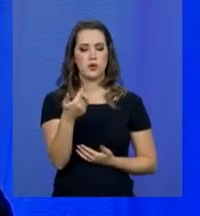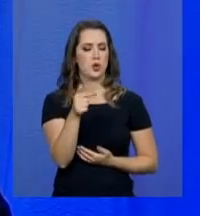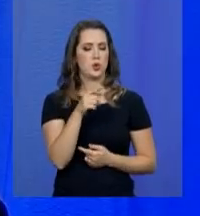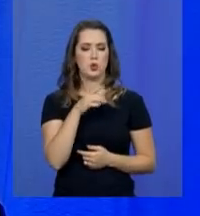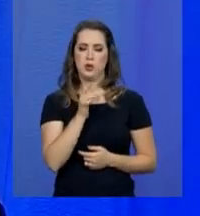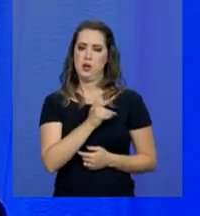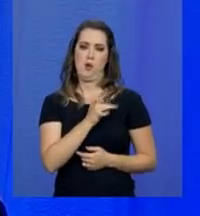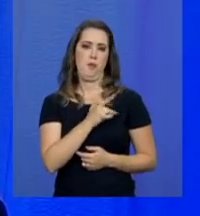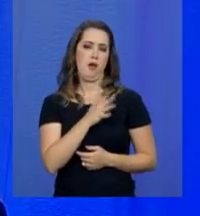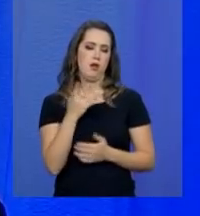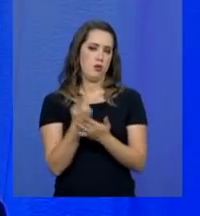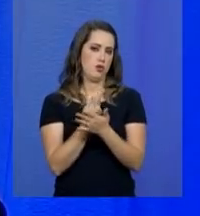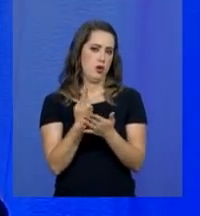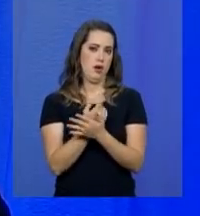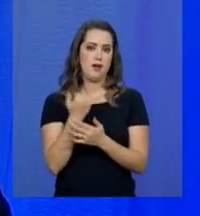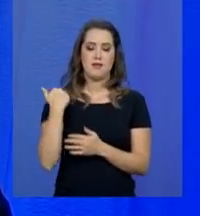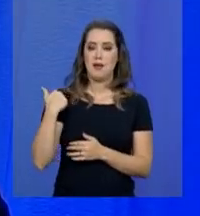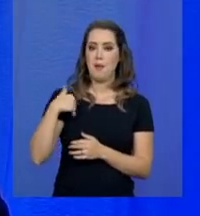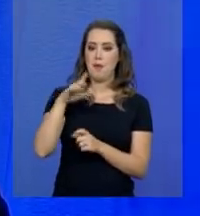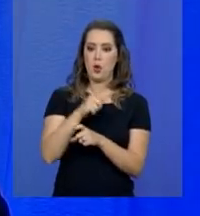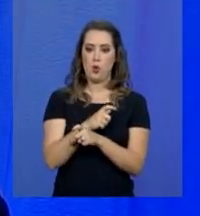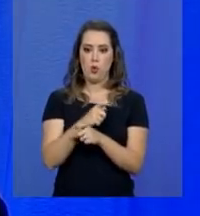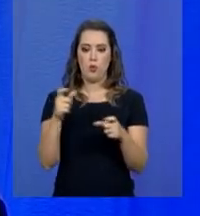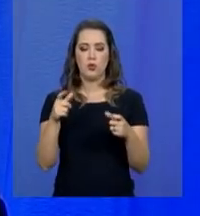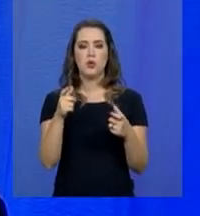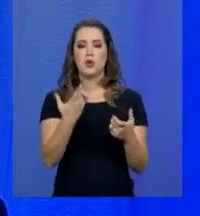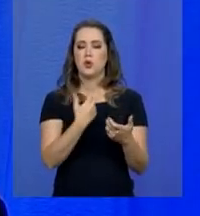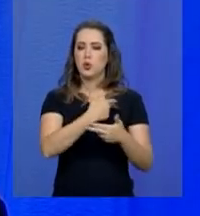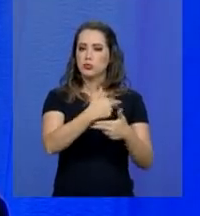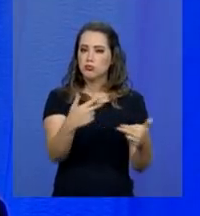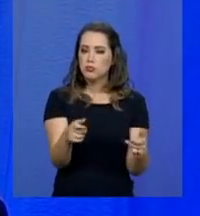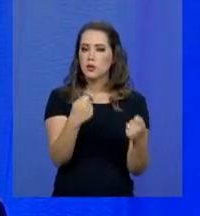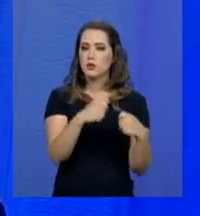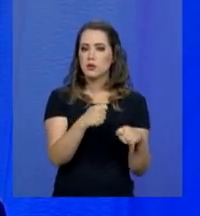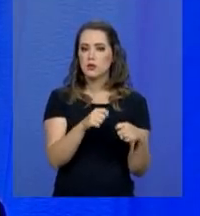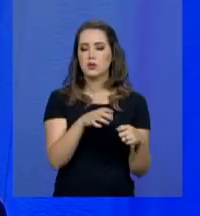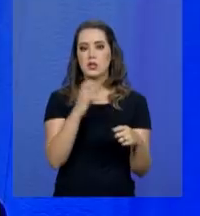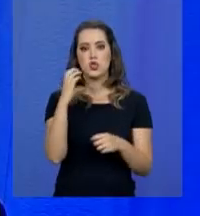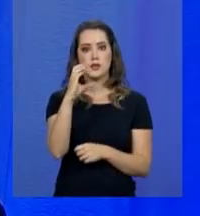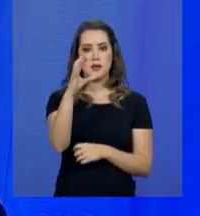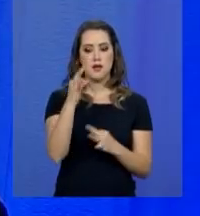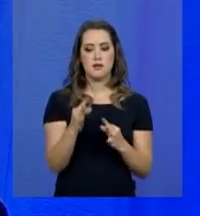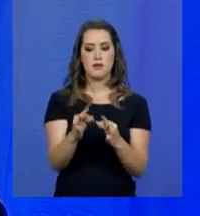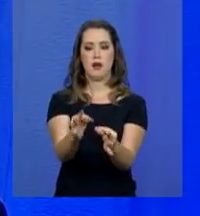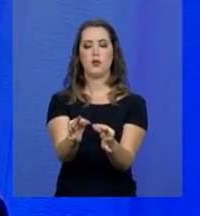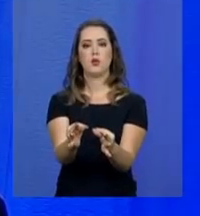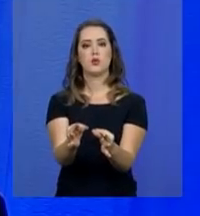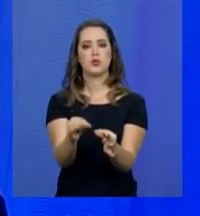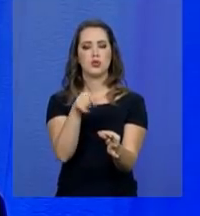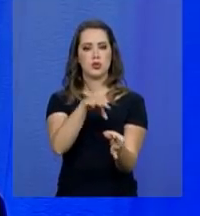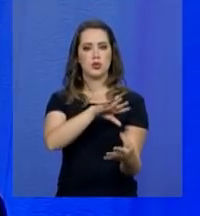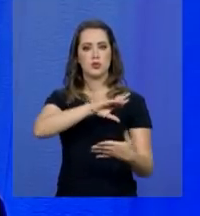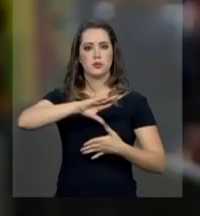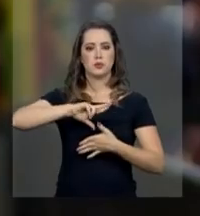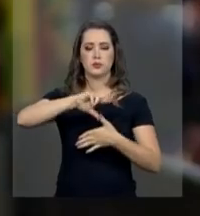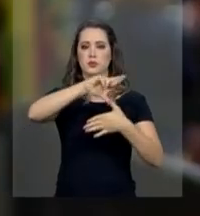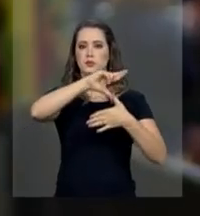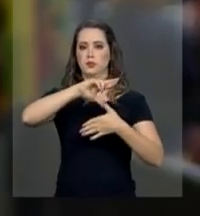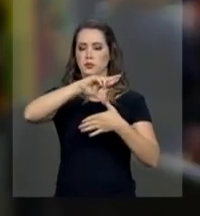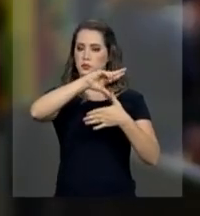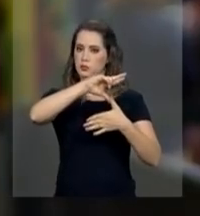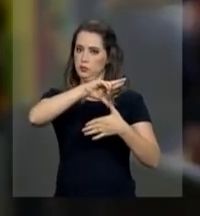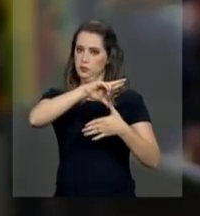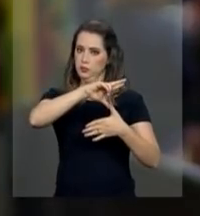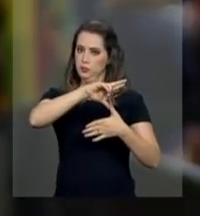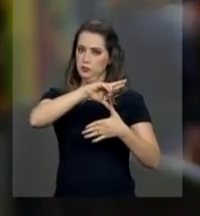errar, a maior infraestrutura de ciência e tecnologia da América Latina. Em seu